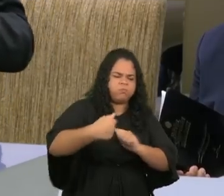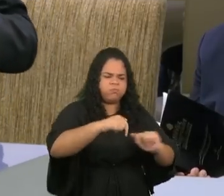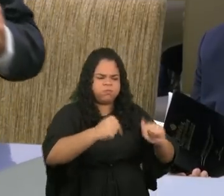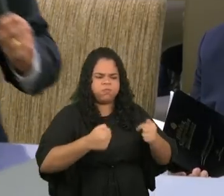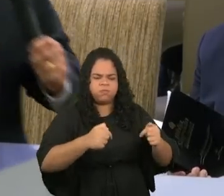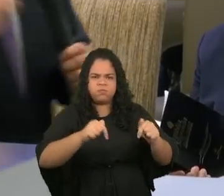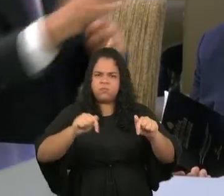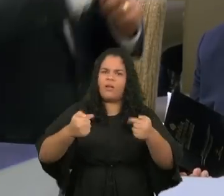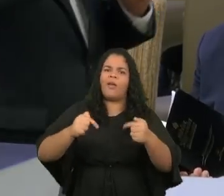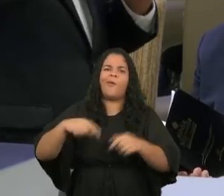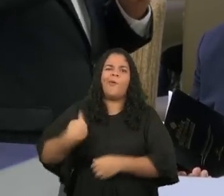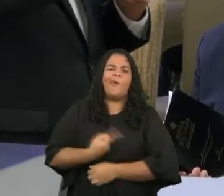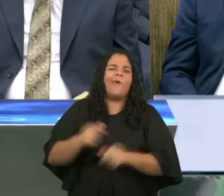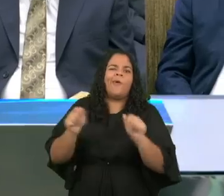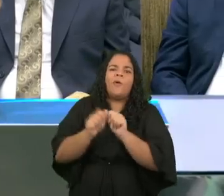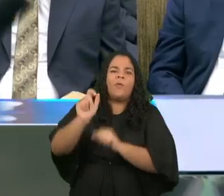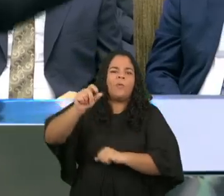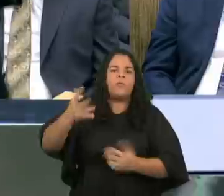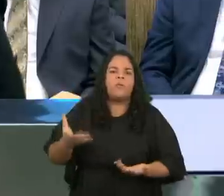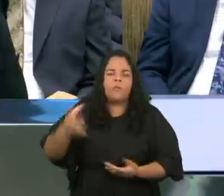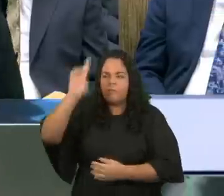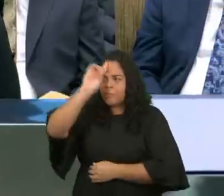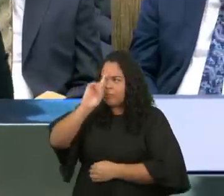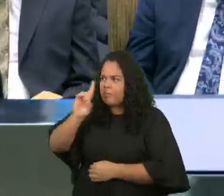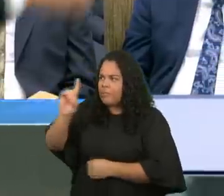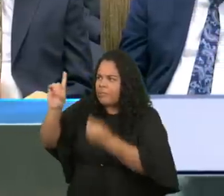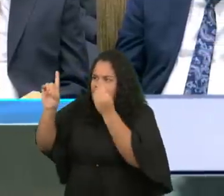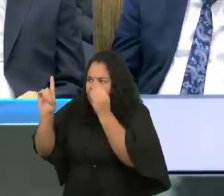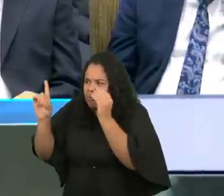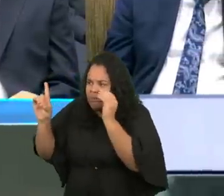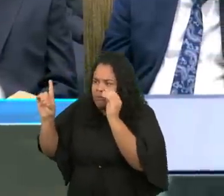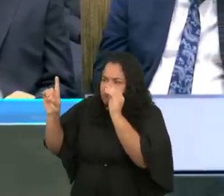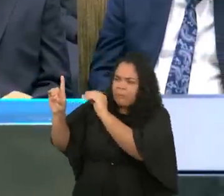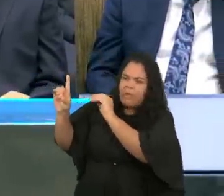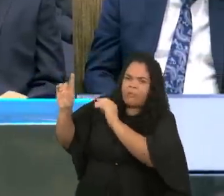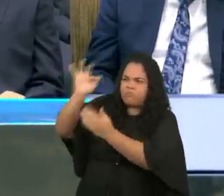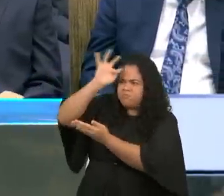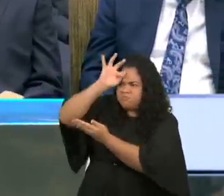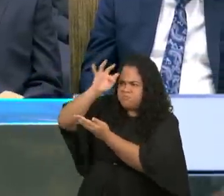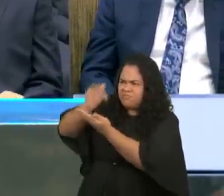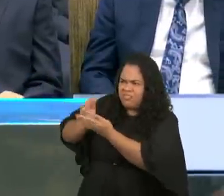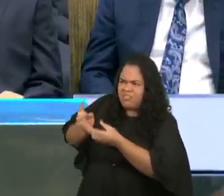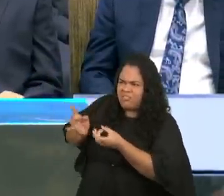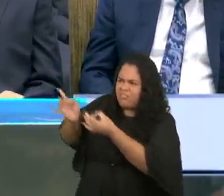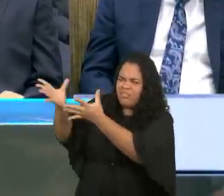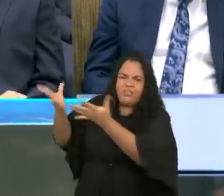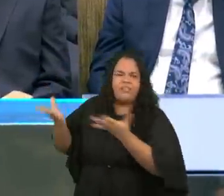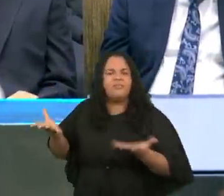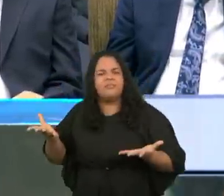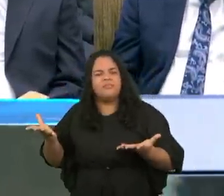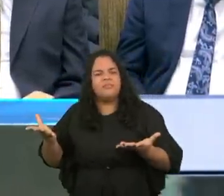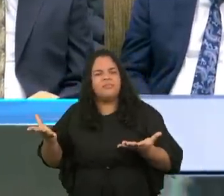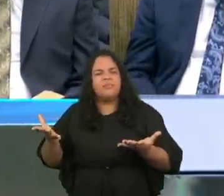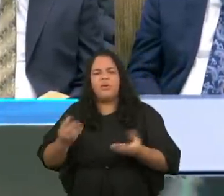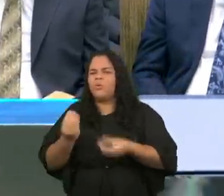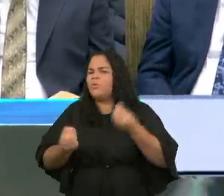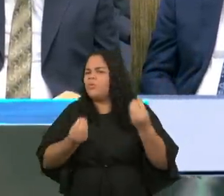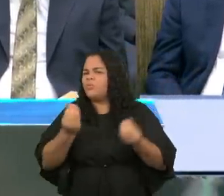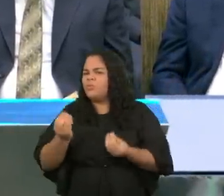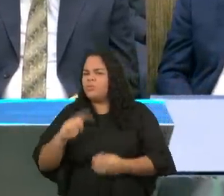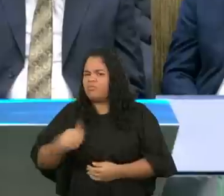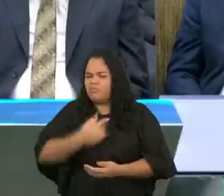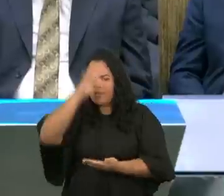rejeitemos, nos separemos, recusemos aquilo que é a nossa convicção de fé.